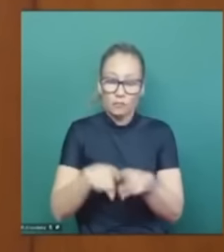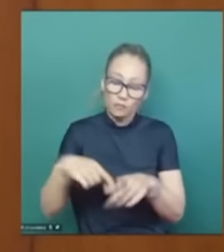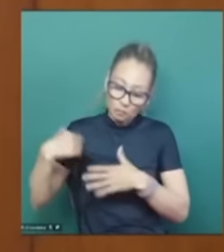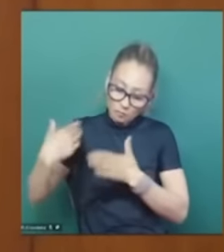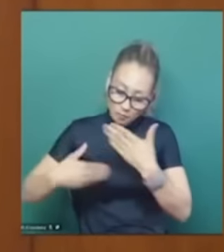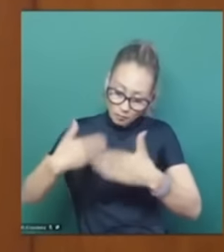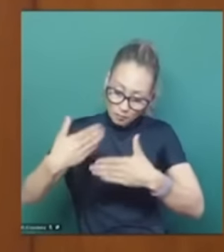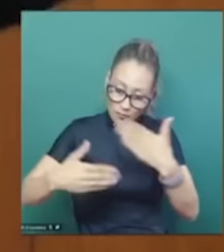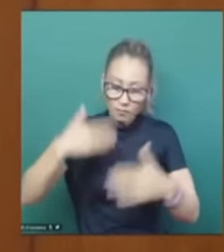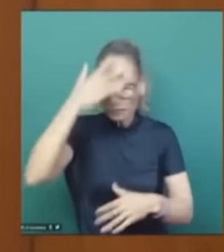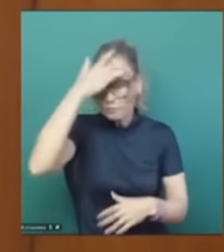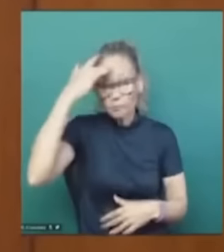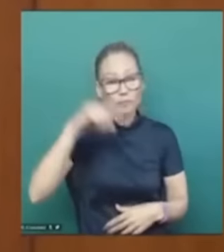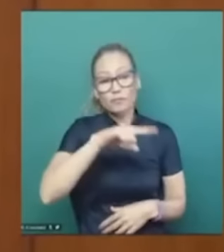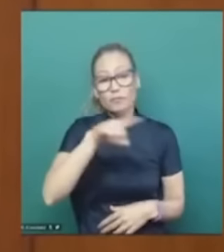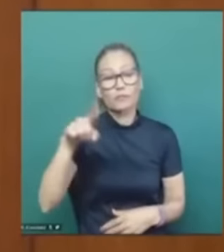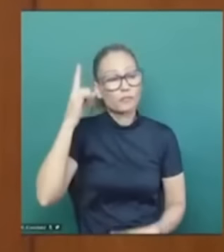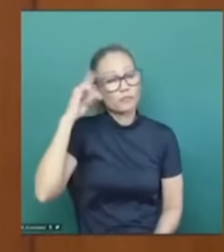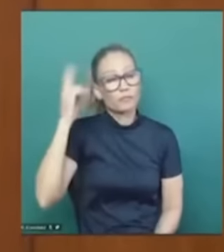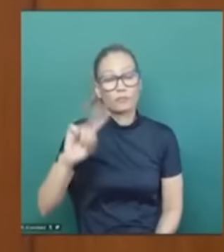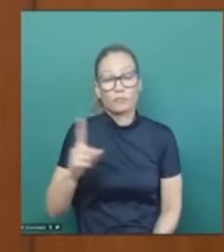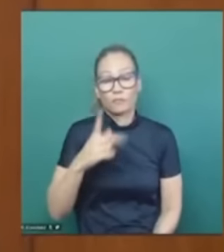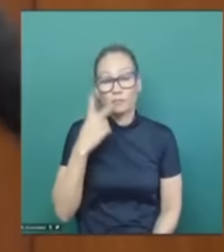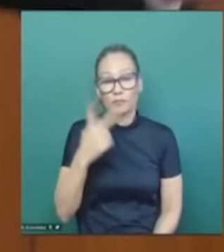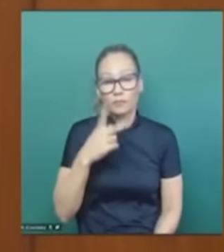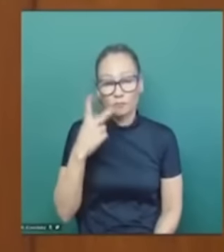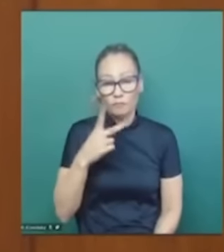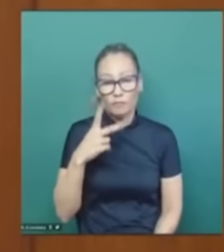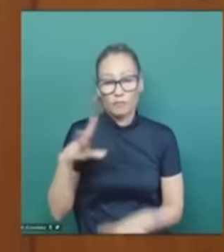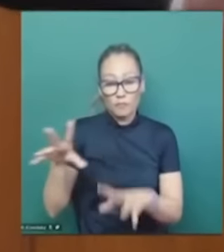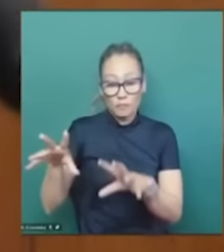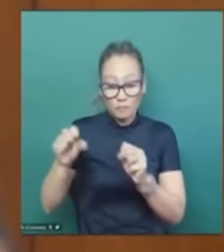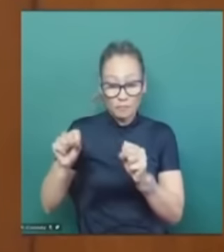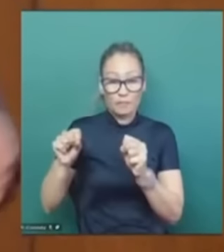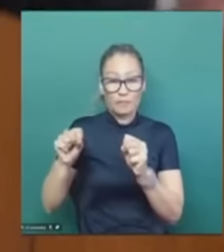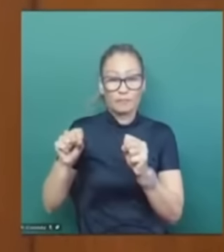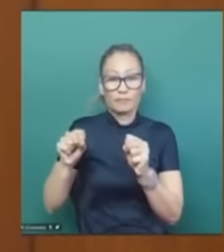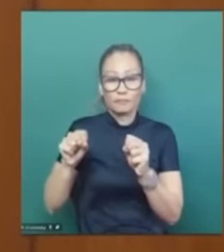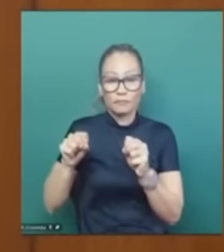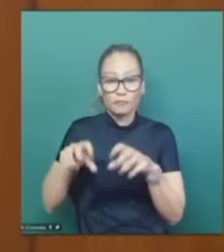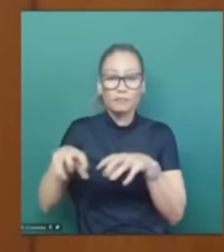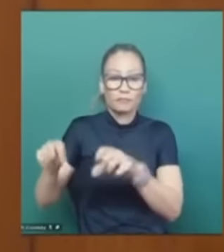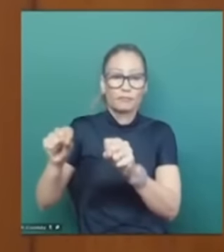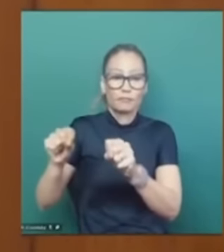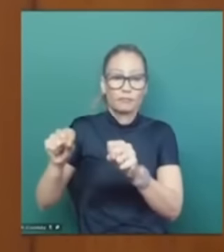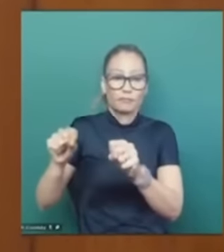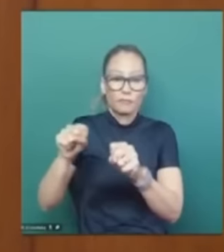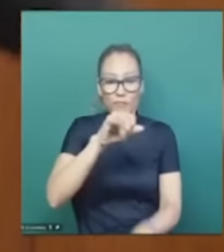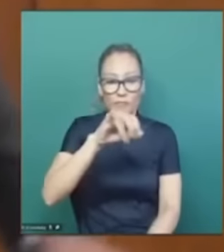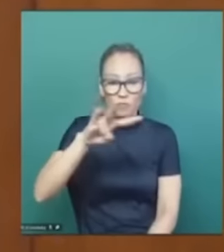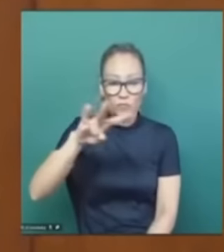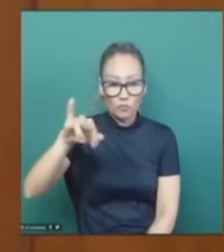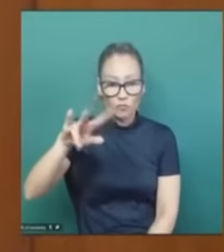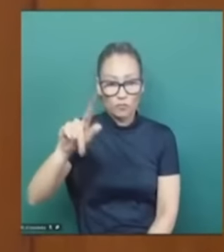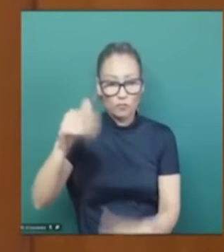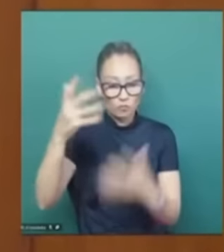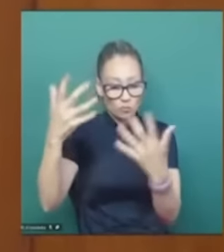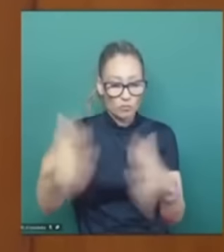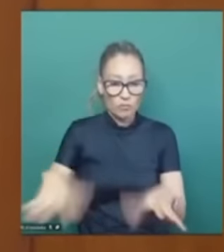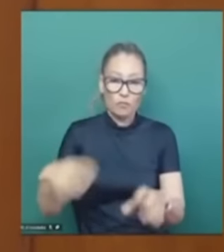que fala. E aí eu pego aqui a fala da vereadora Silvia, que odeia as construtoras. A vereadora Silvia não quer construtora em lugar nenhum. Mas ela